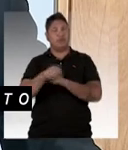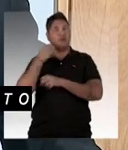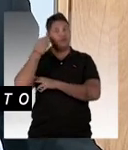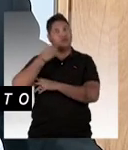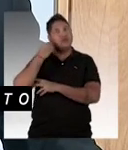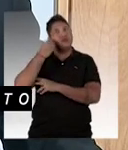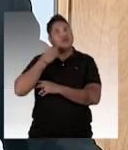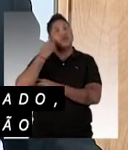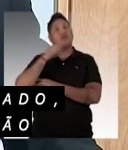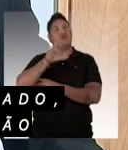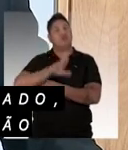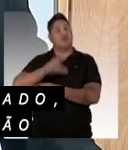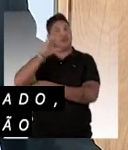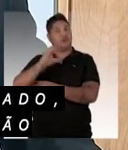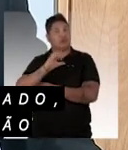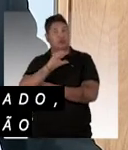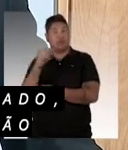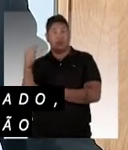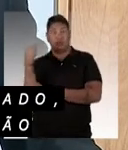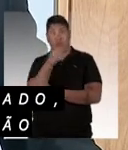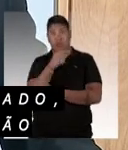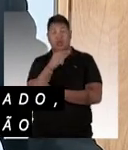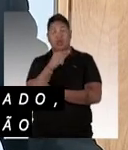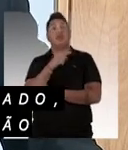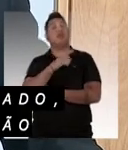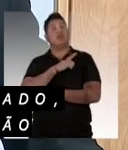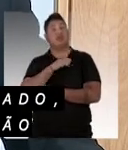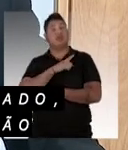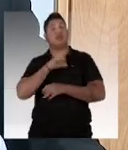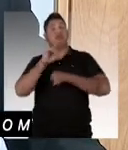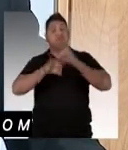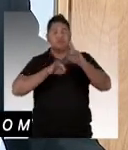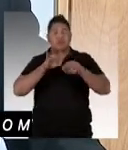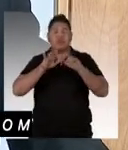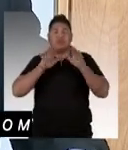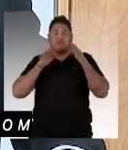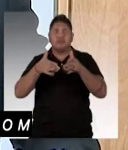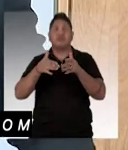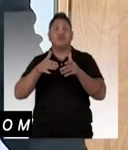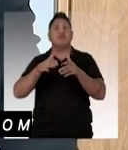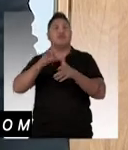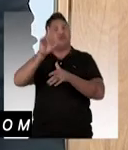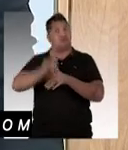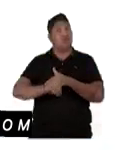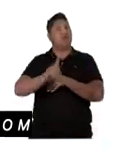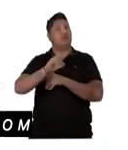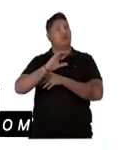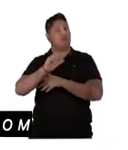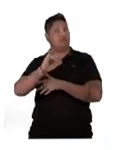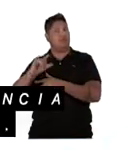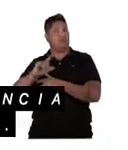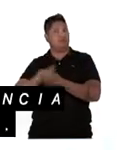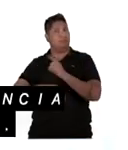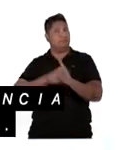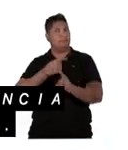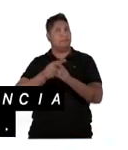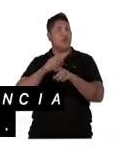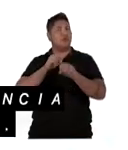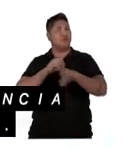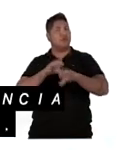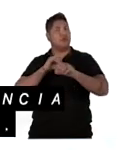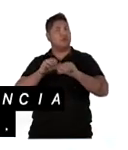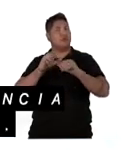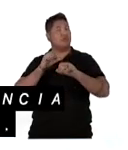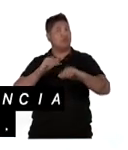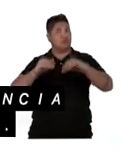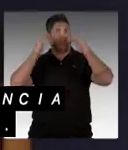em Direito pela Universidade Católica do mesmo estado, possui especialização em Direito Civil e Processo Civil, com habilitação para